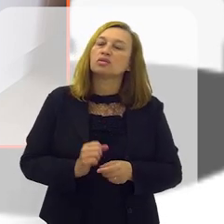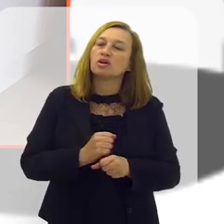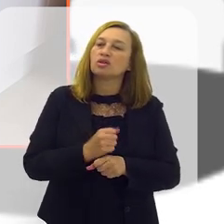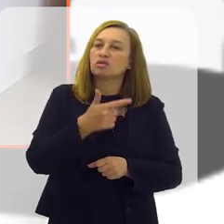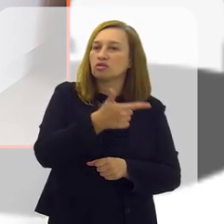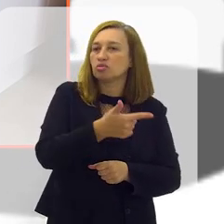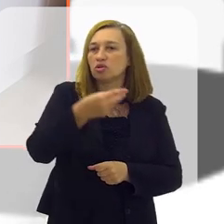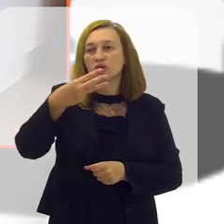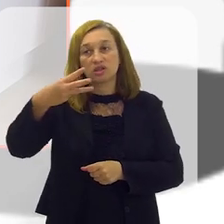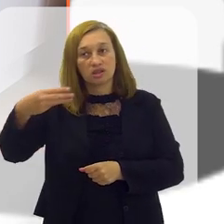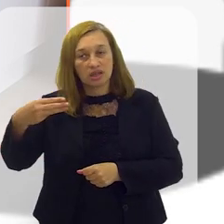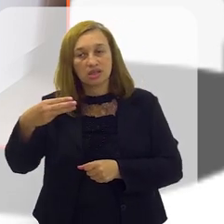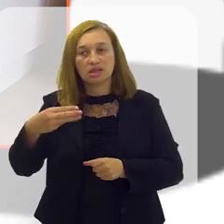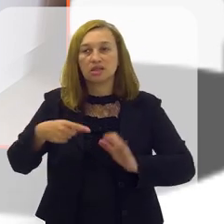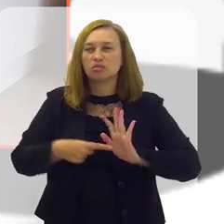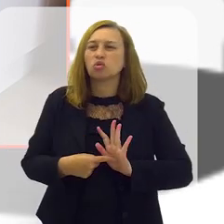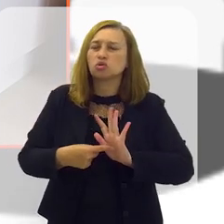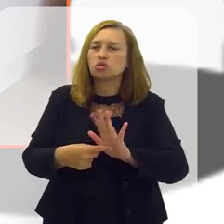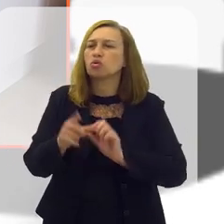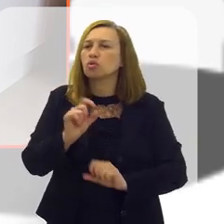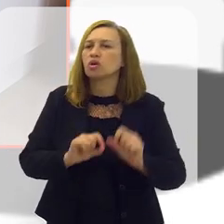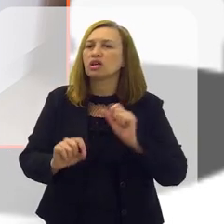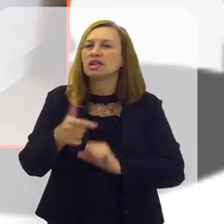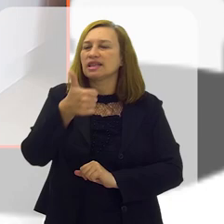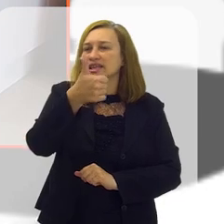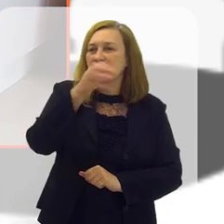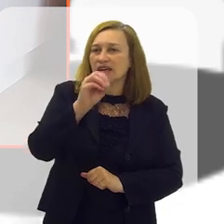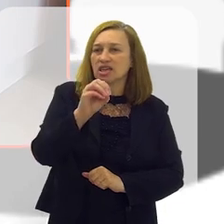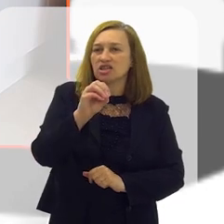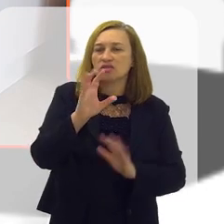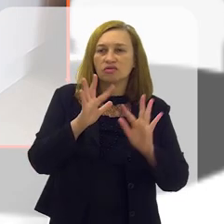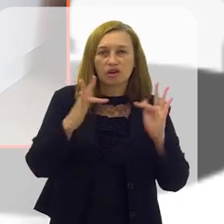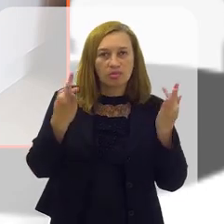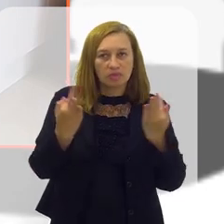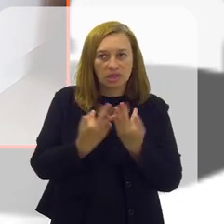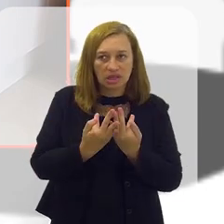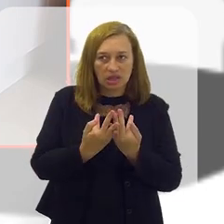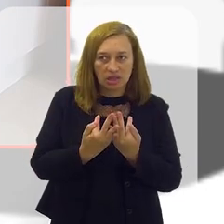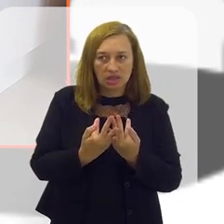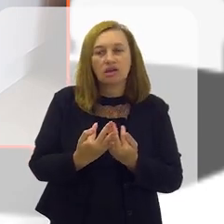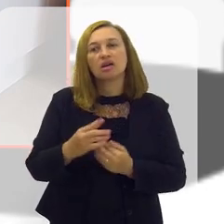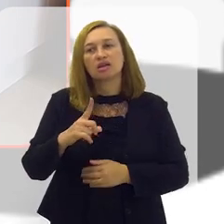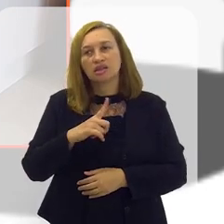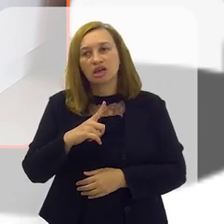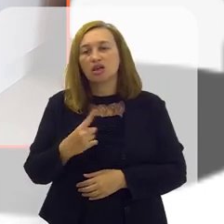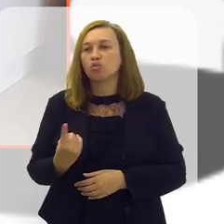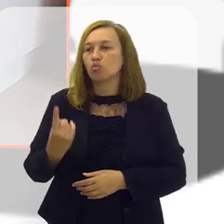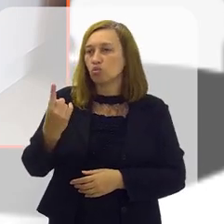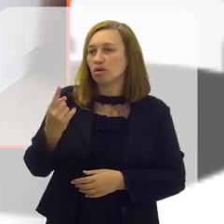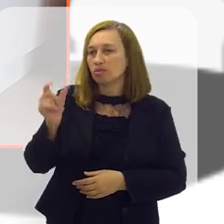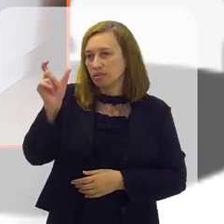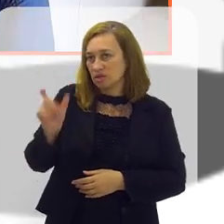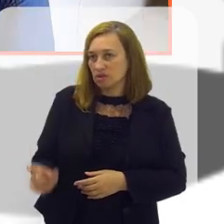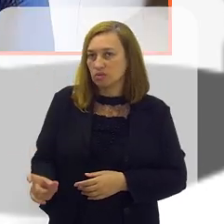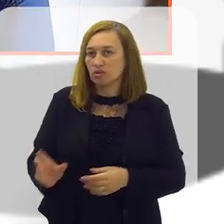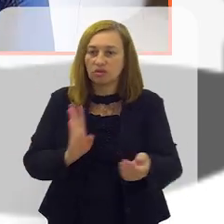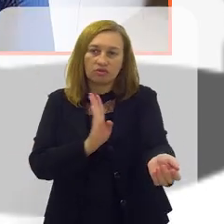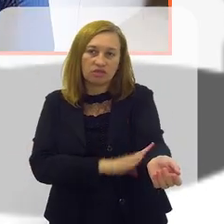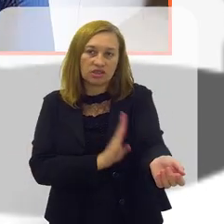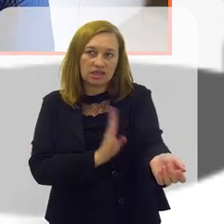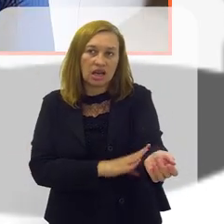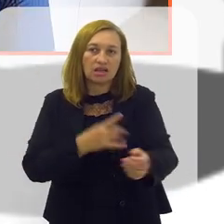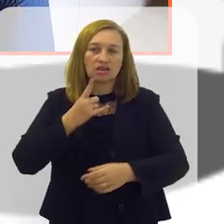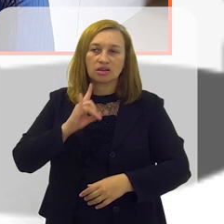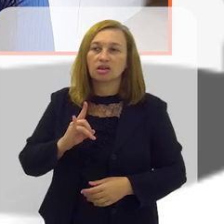de 2013, ele nos trouxe que de 10 famílias, 10 famílias têm pelo menos uma pessoa portadora